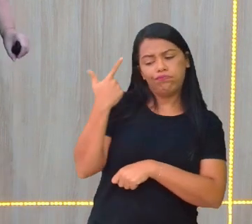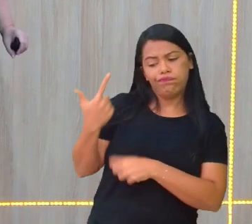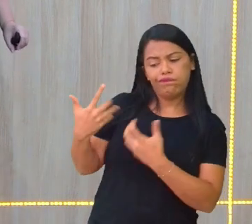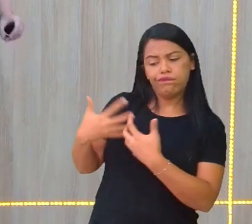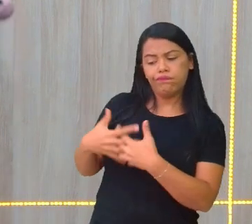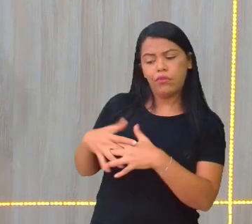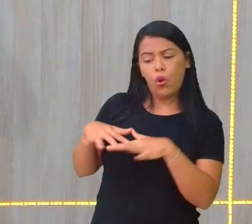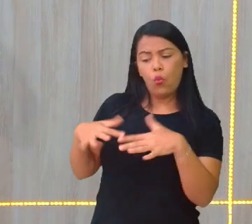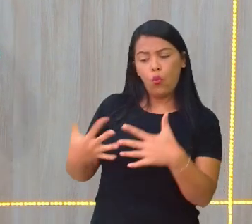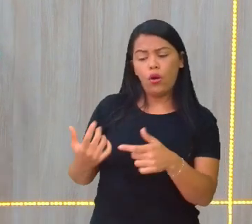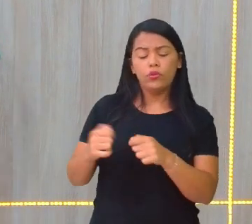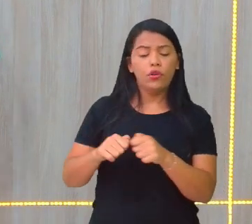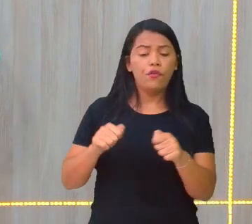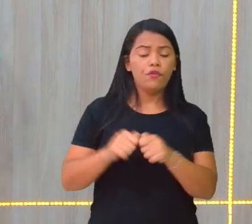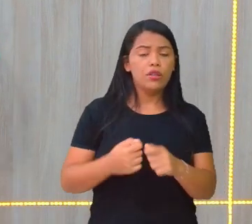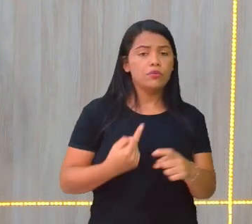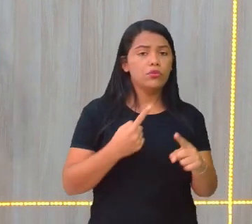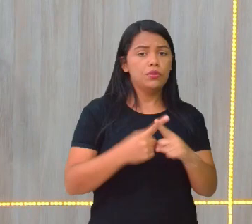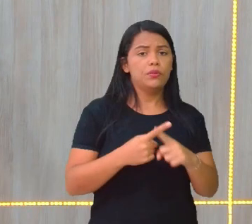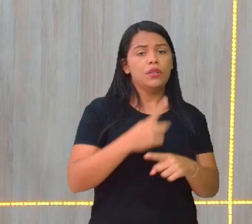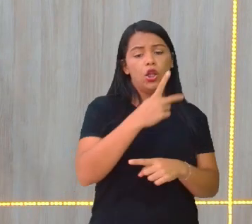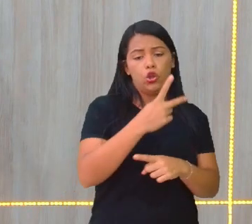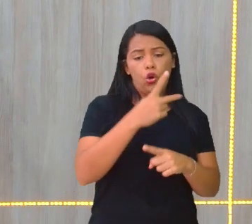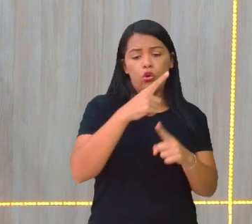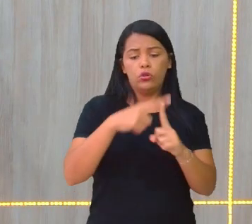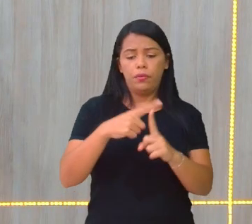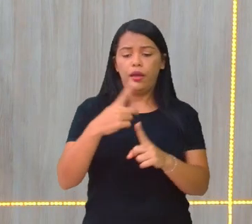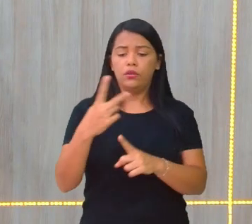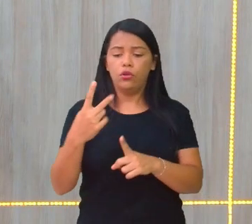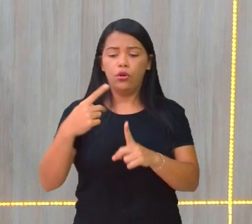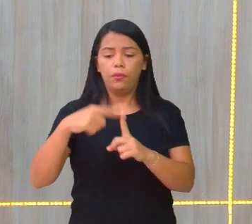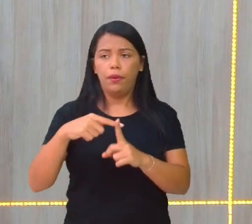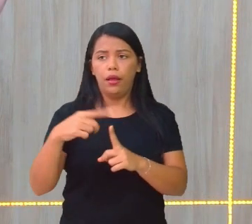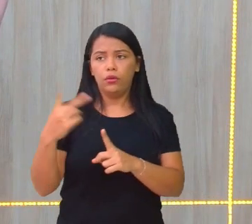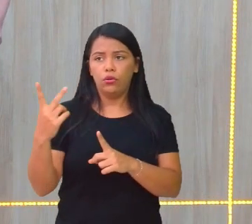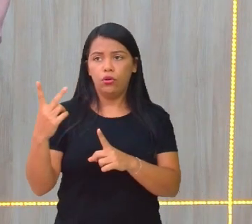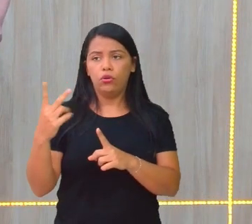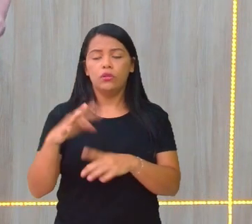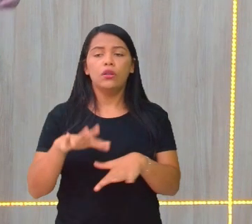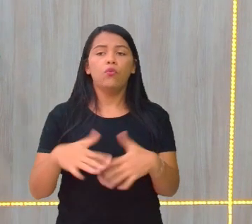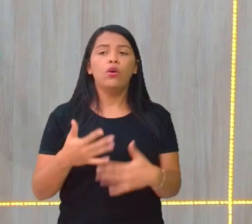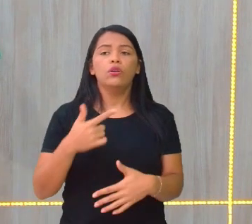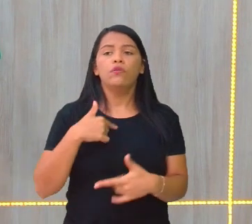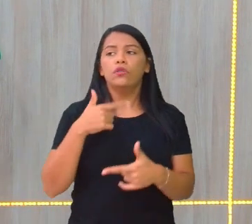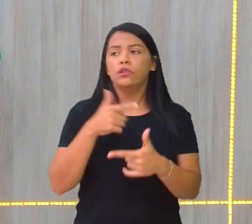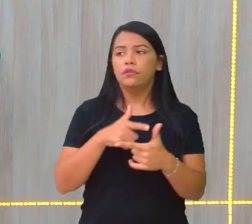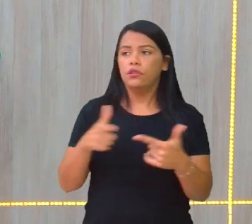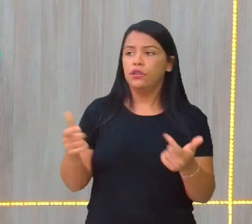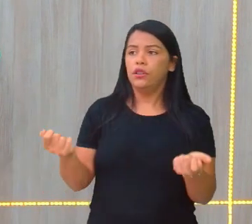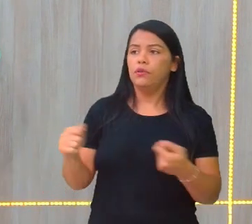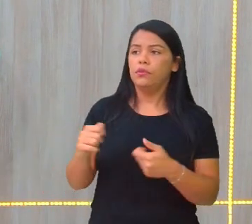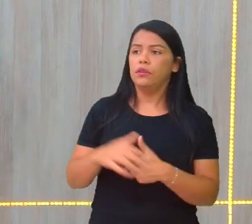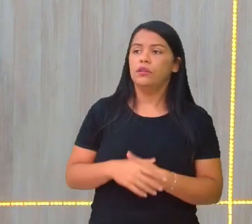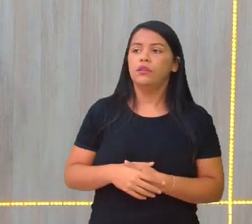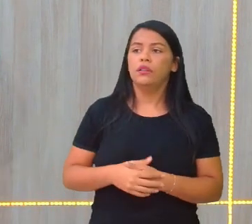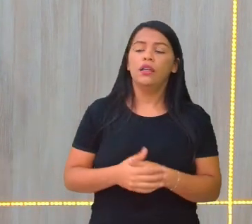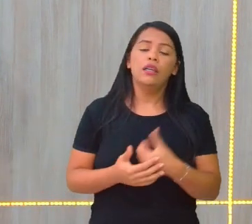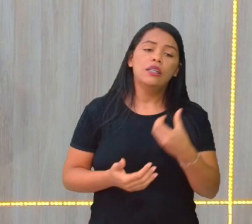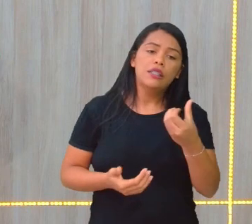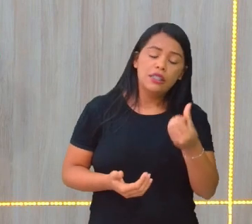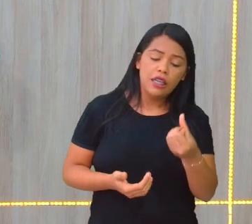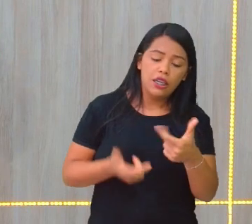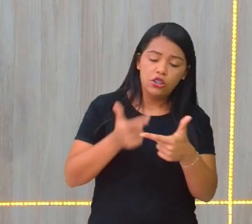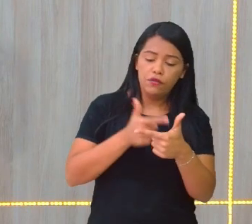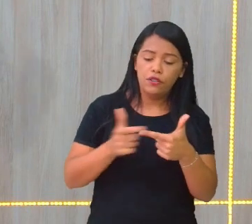Multiplicar 2 por 3, eu boto 2 mais 2 mais 2. E para dividir, eu tenho 6, vou dividir por